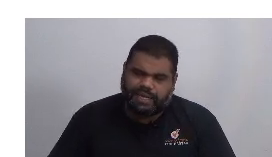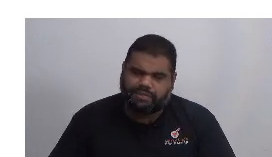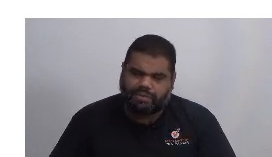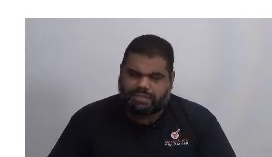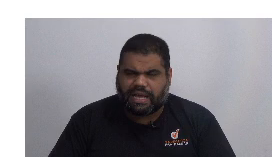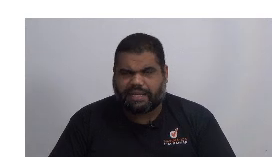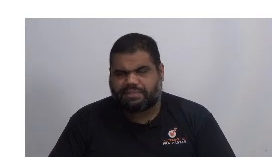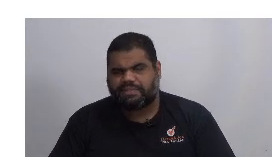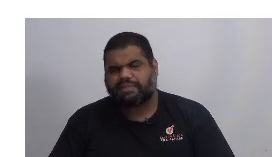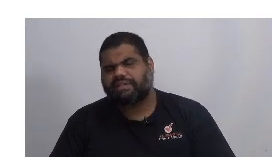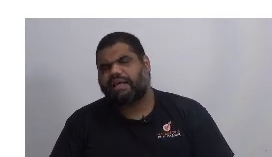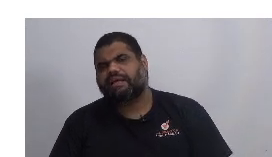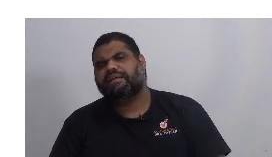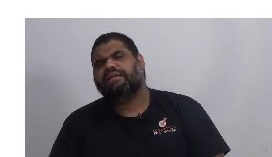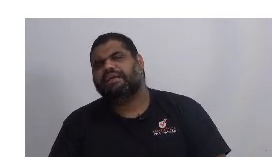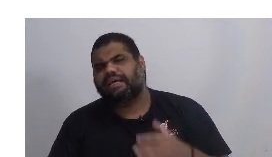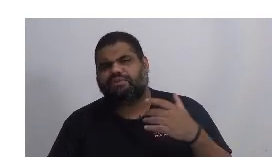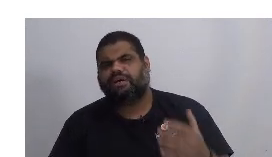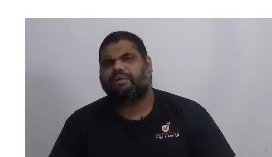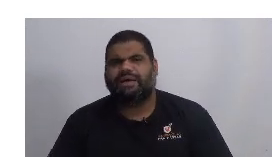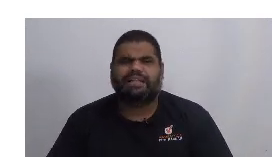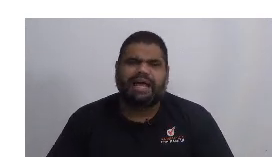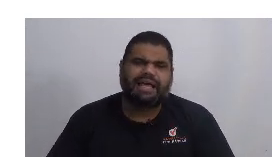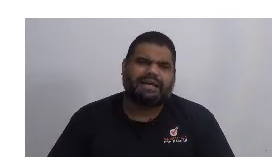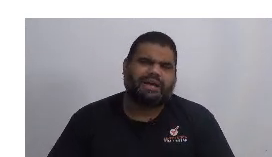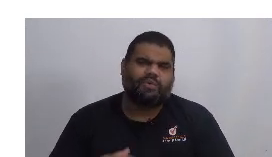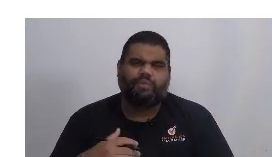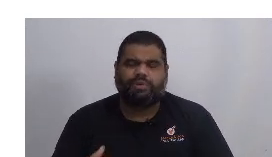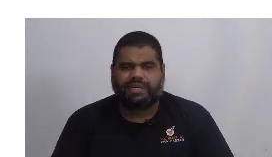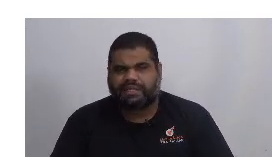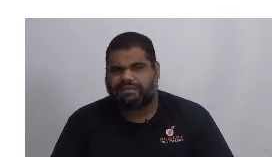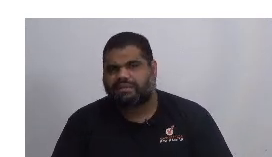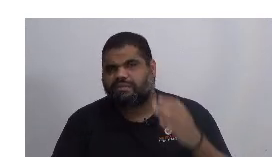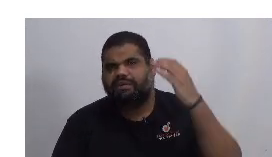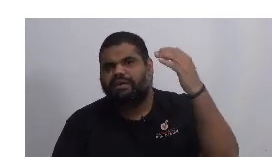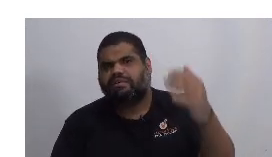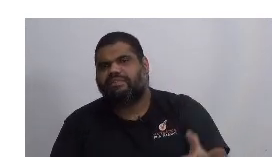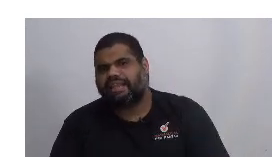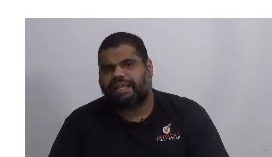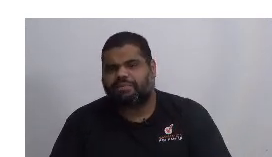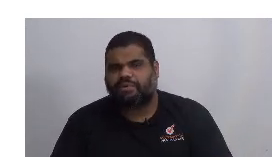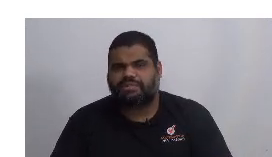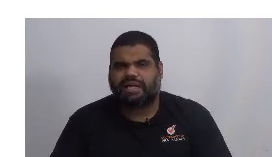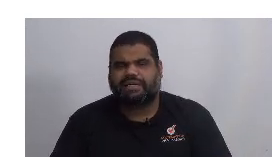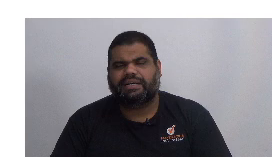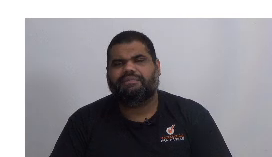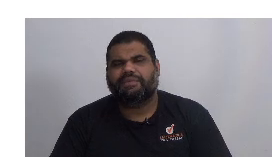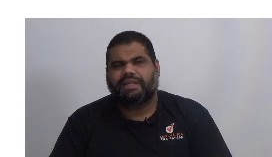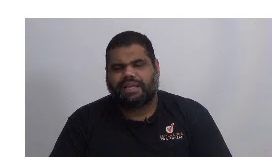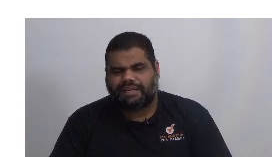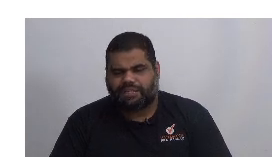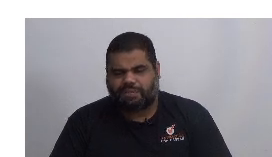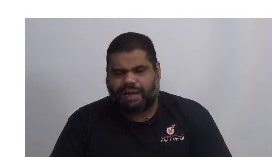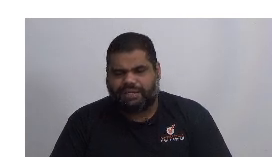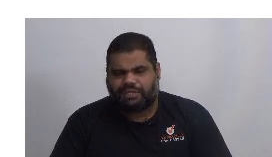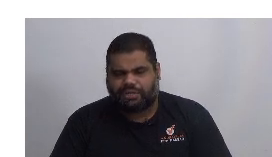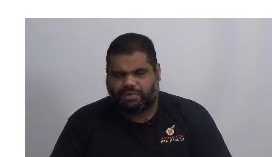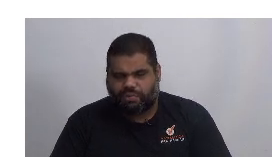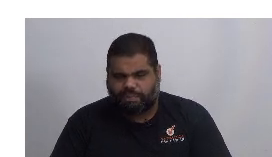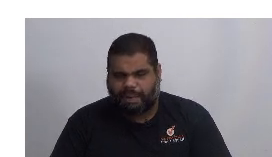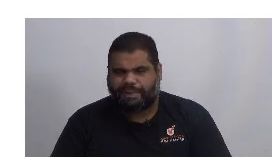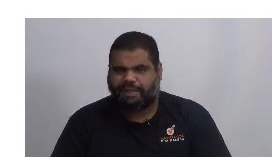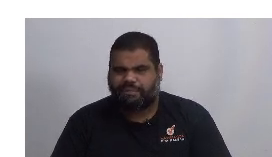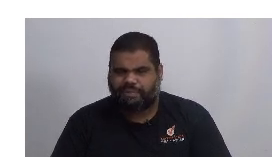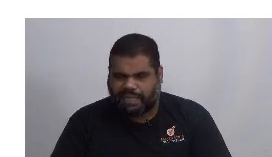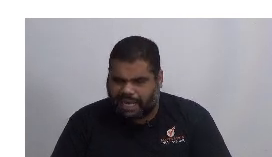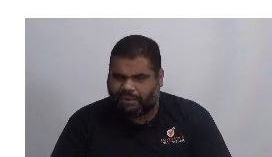minhas redes sociais, né? Quer trocar uma ideia, quer alguma orientação? Vai lá no meu Instagram que a gente bate